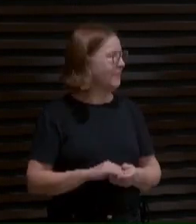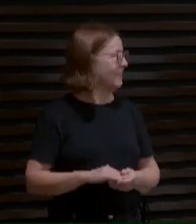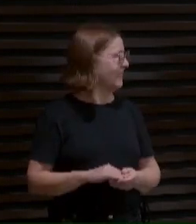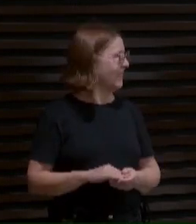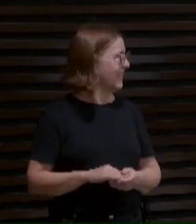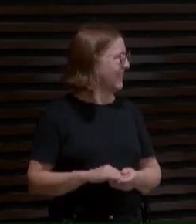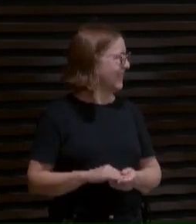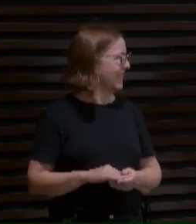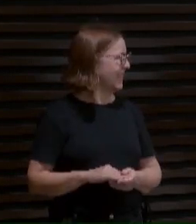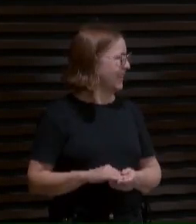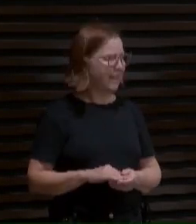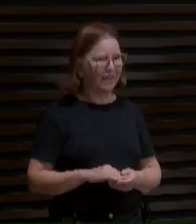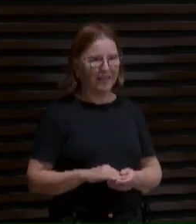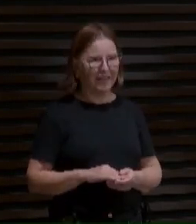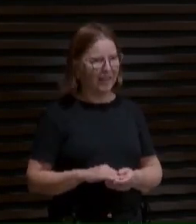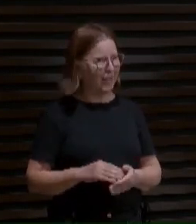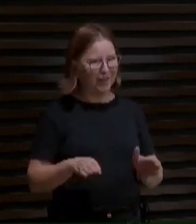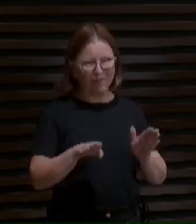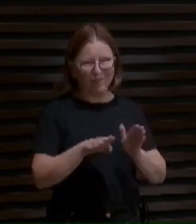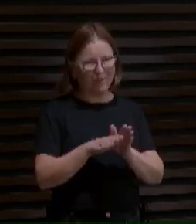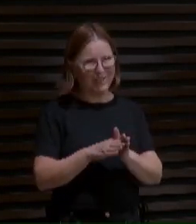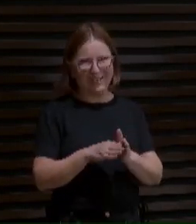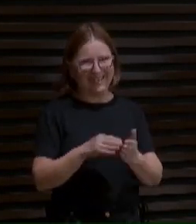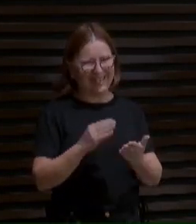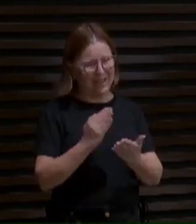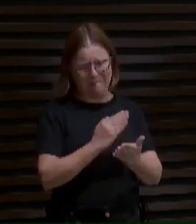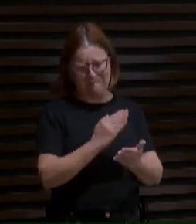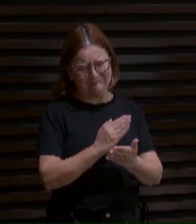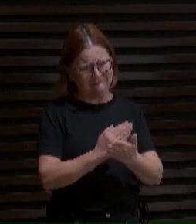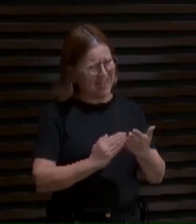Não estou nem na metade da introdução.